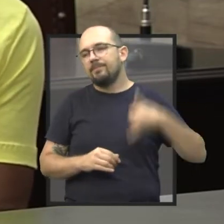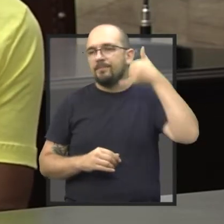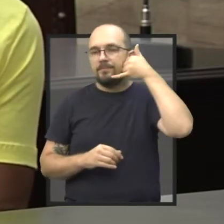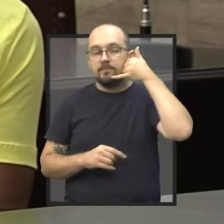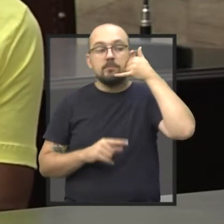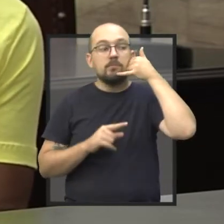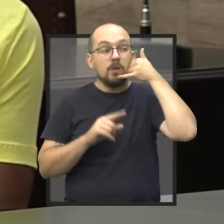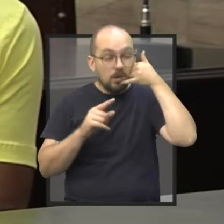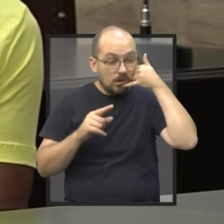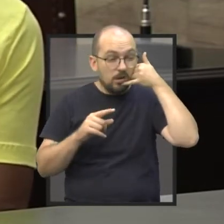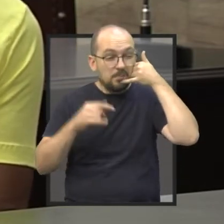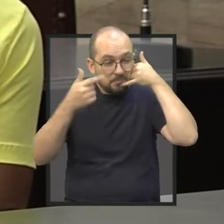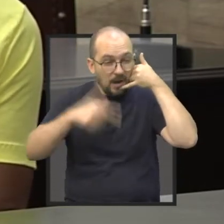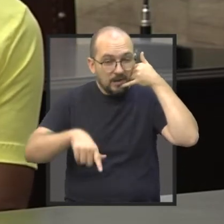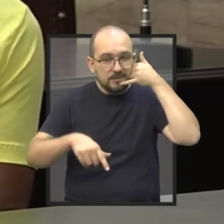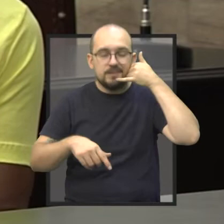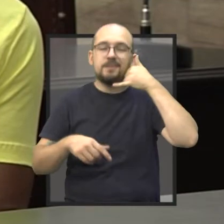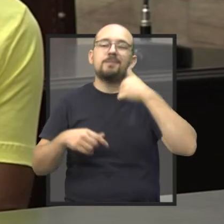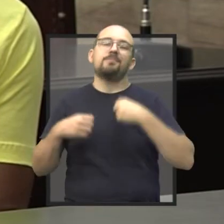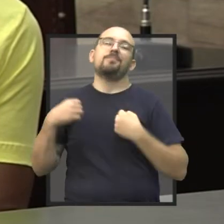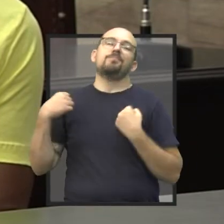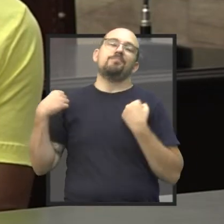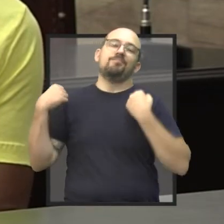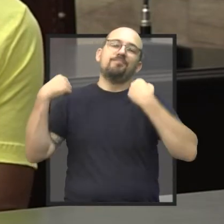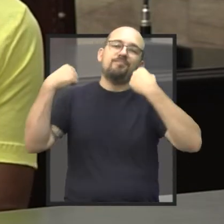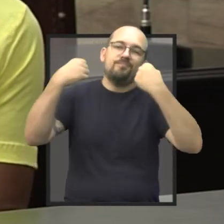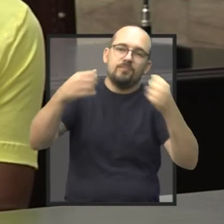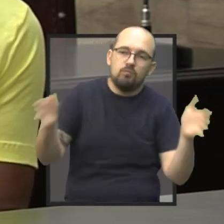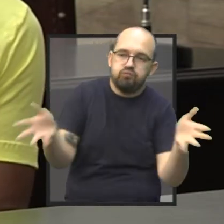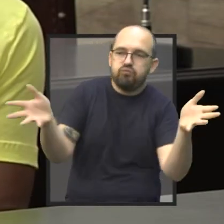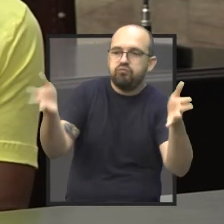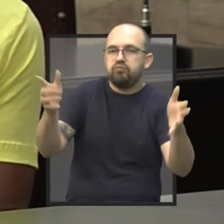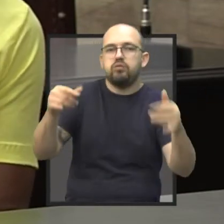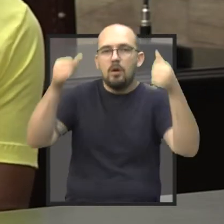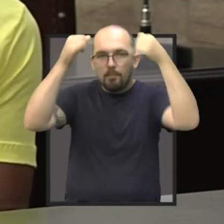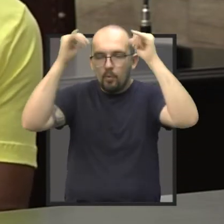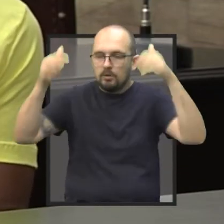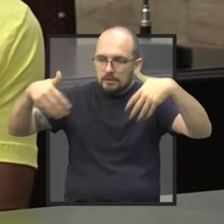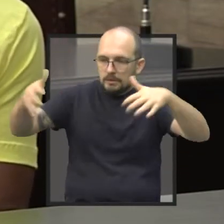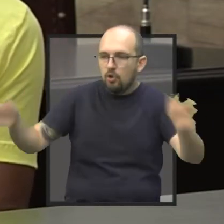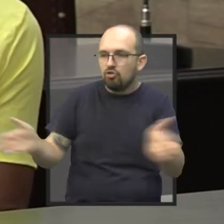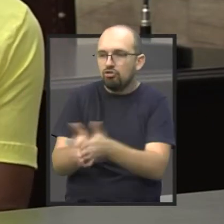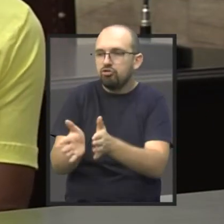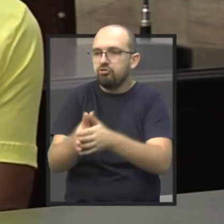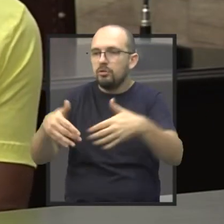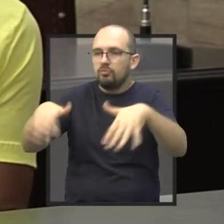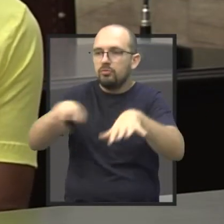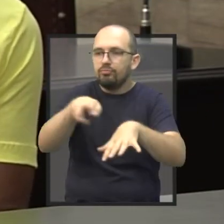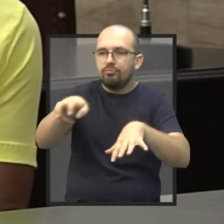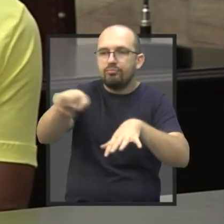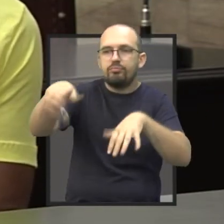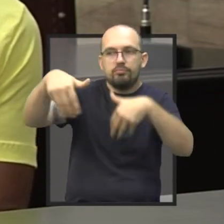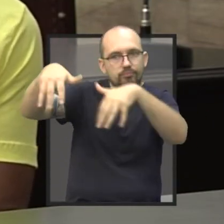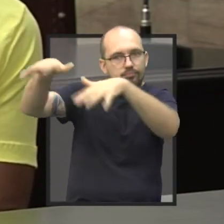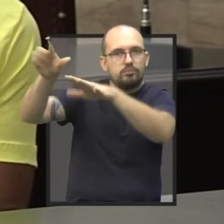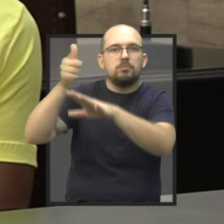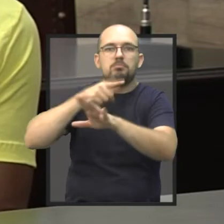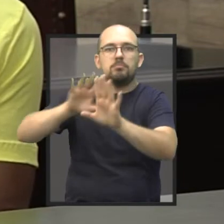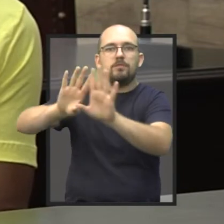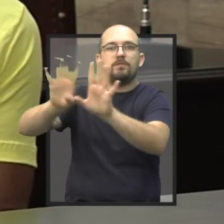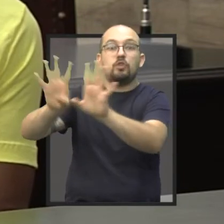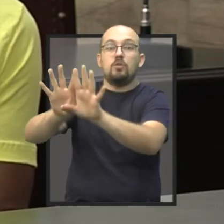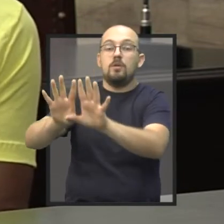conseguiu arrebatar uns animais que estavam próximos à vicinal. Então, assim, e continuo falando, eu acho que o grande responsável